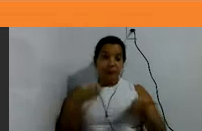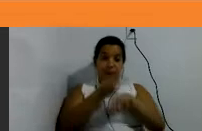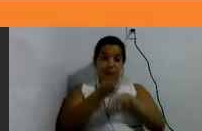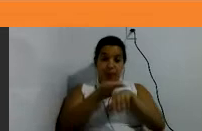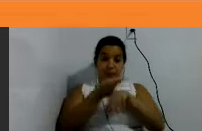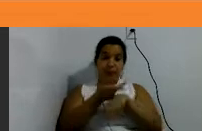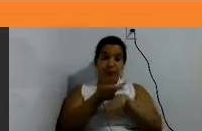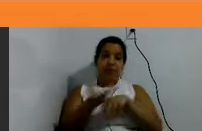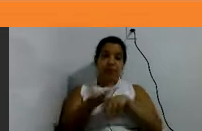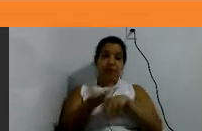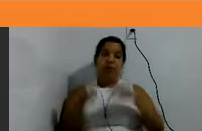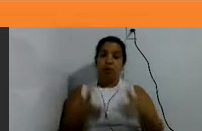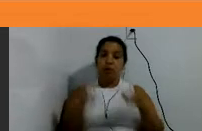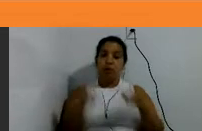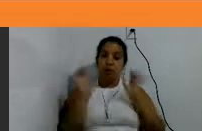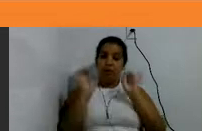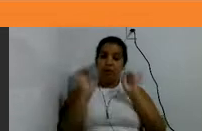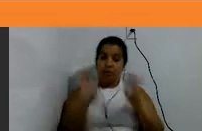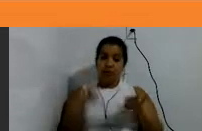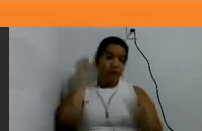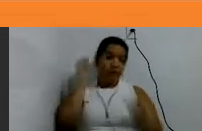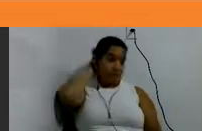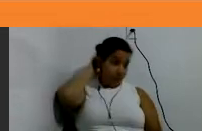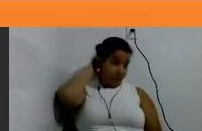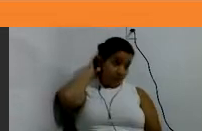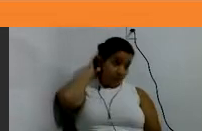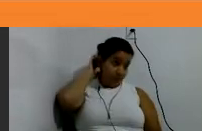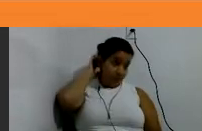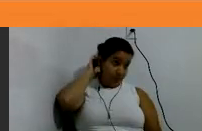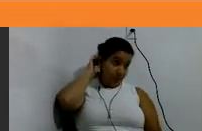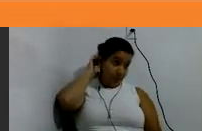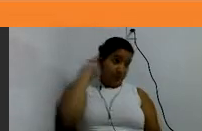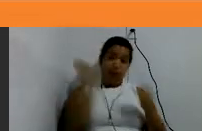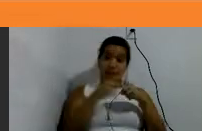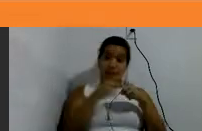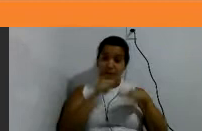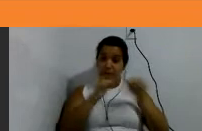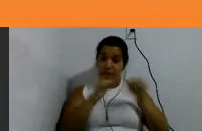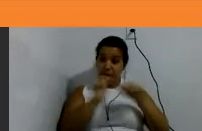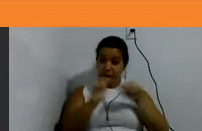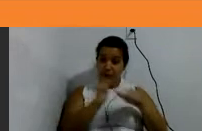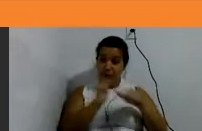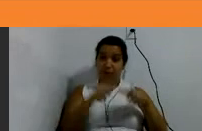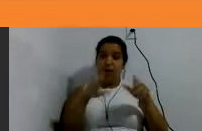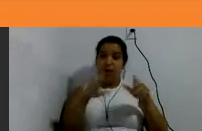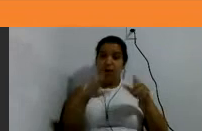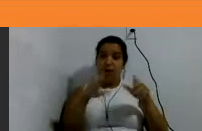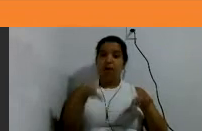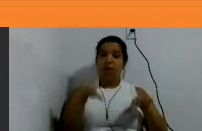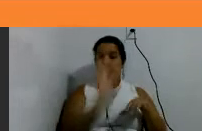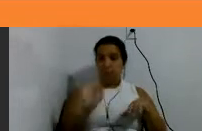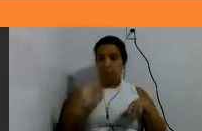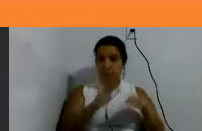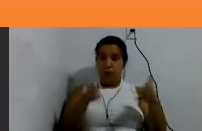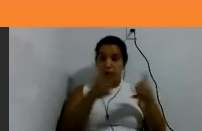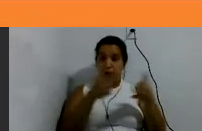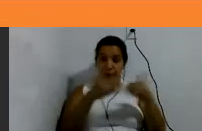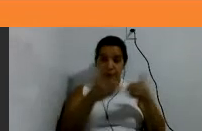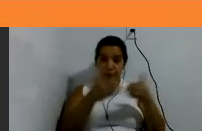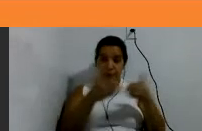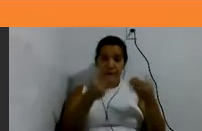o centro de medicina do trabalho da universidade e ele tem que encaminhar a